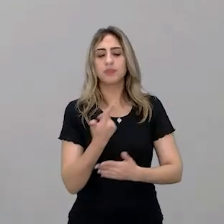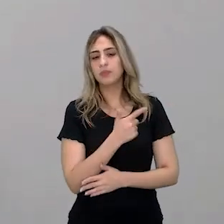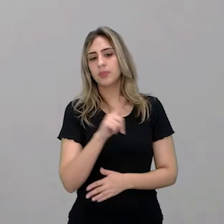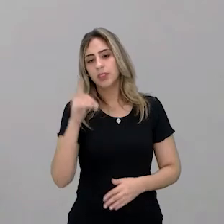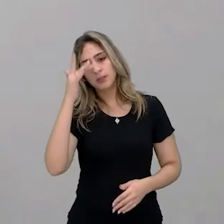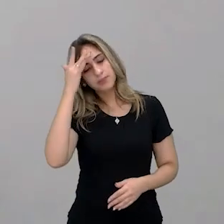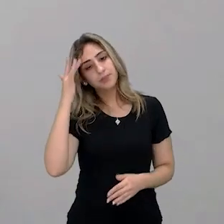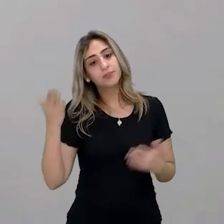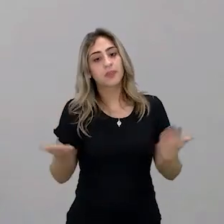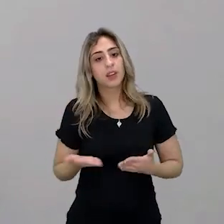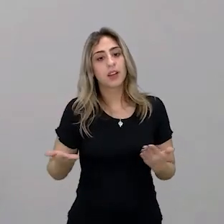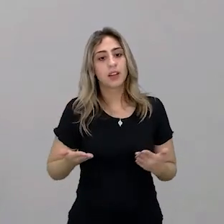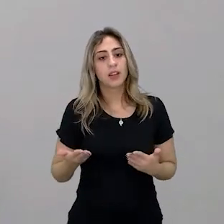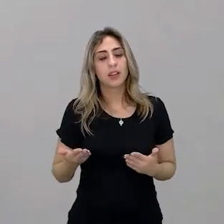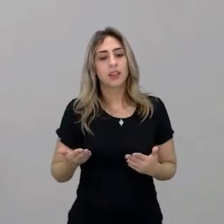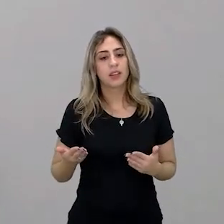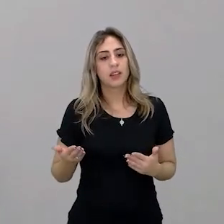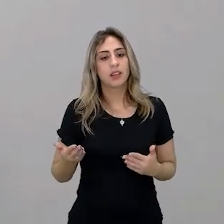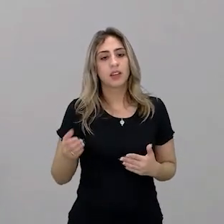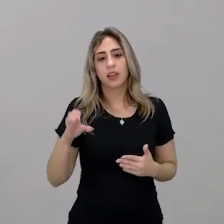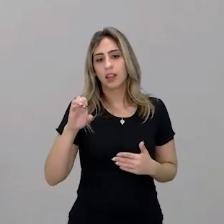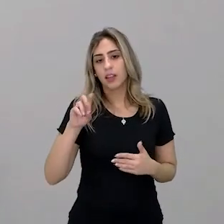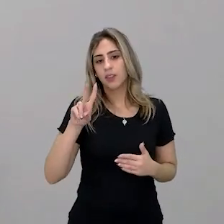lembrem, gente, agora eu passo para a Eve, é isso?